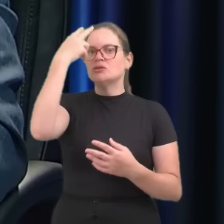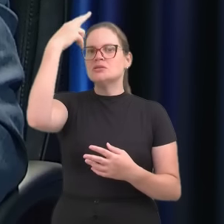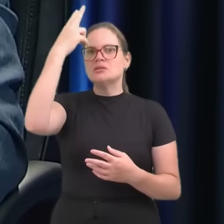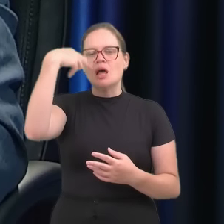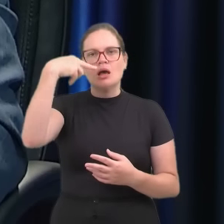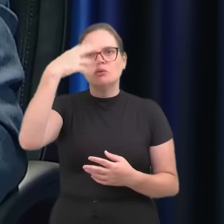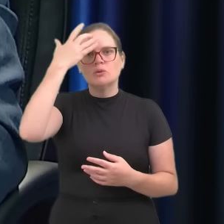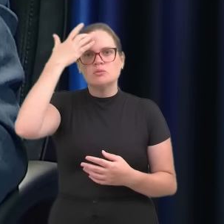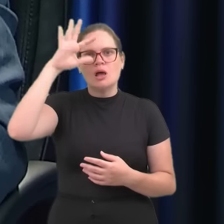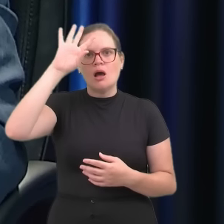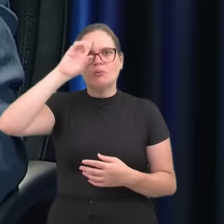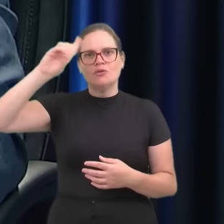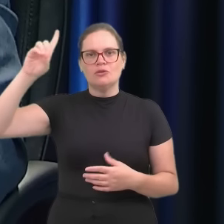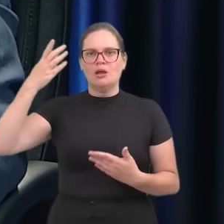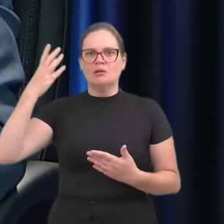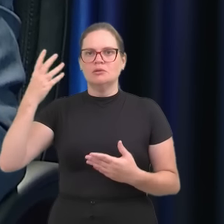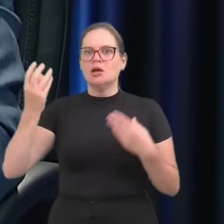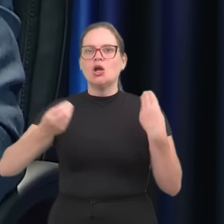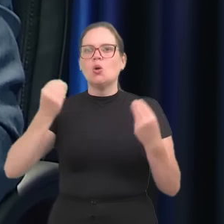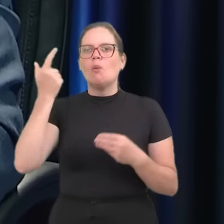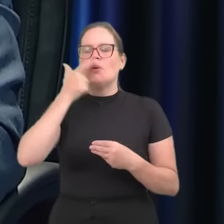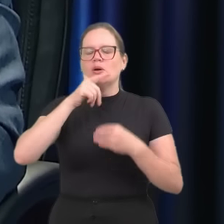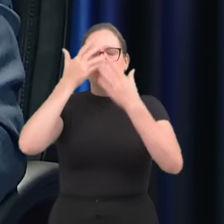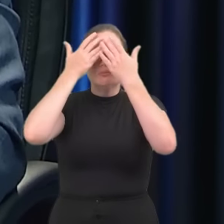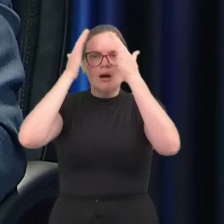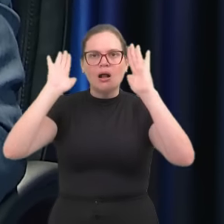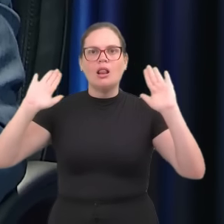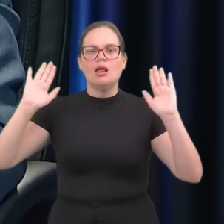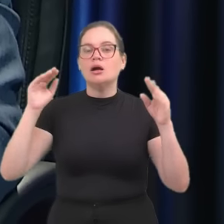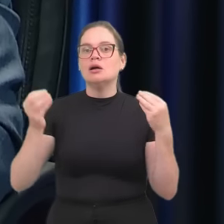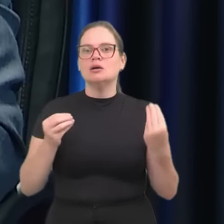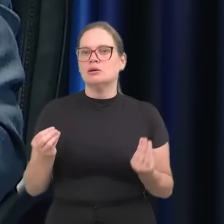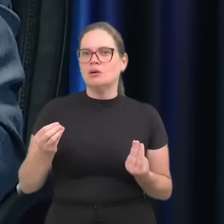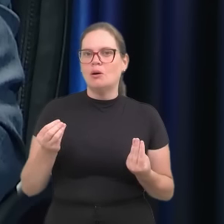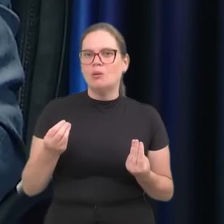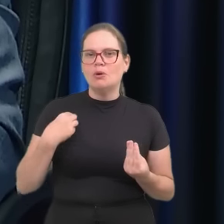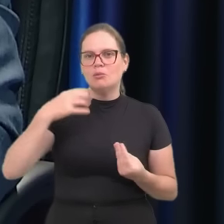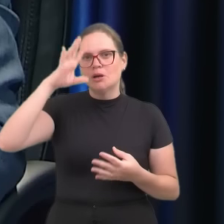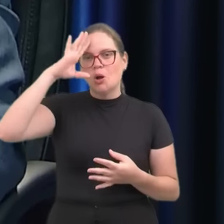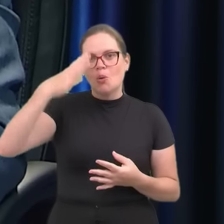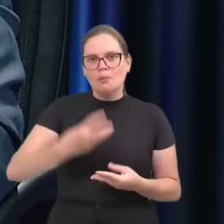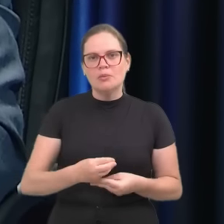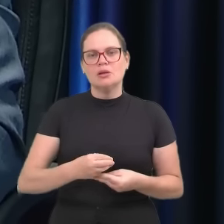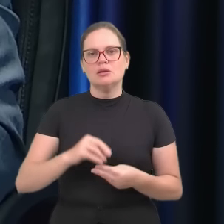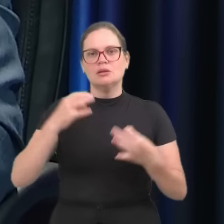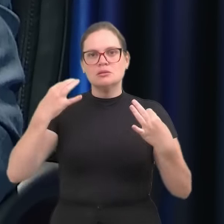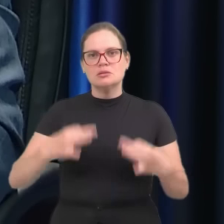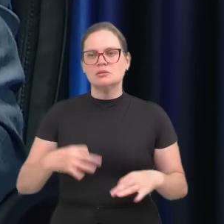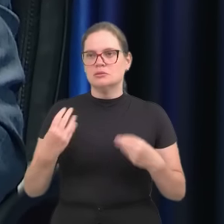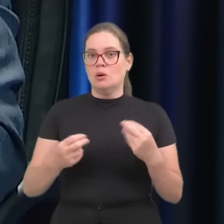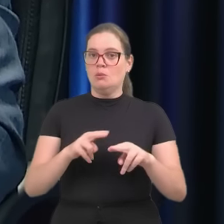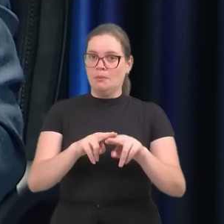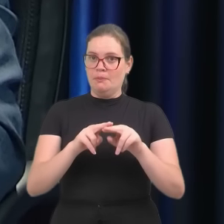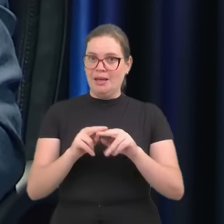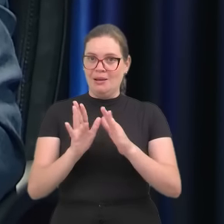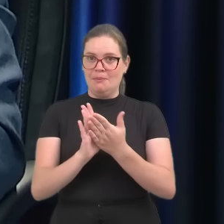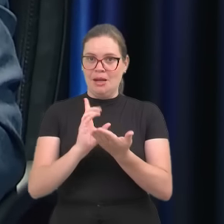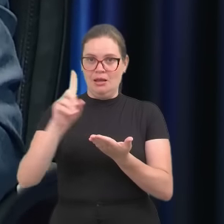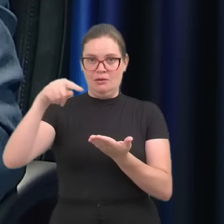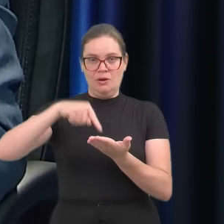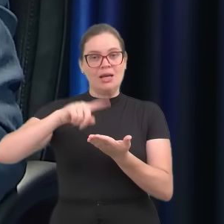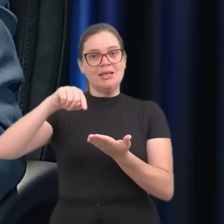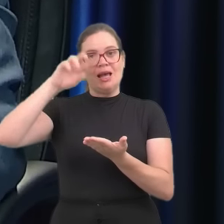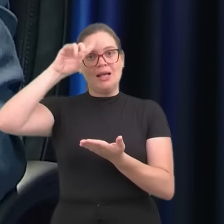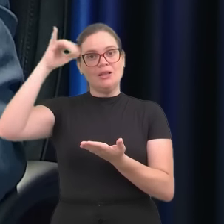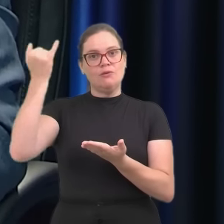pela sua palavra. Então, como que foi? Deus, né, o Senhor, ele tira a cegueira do homem pela palavra de